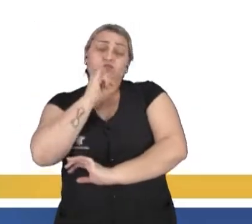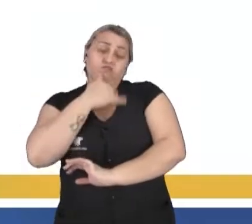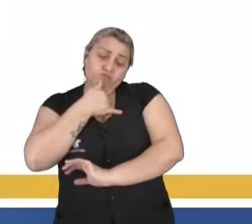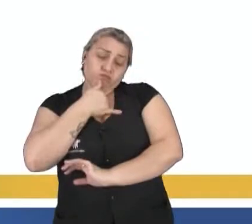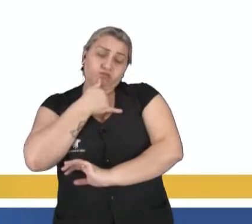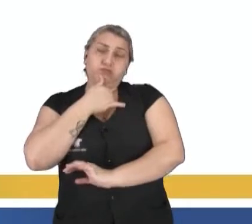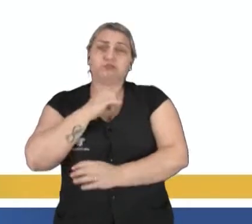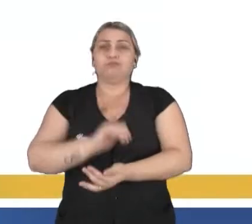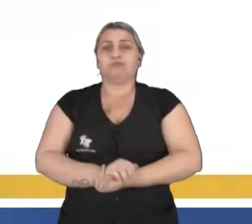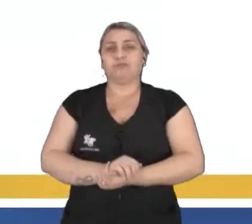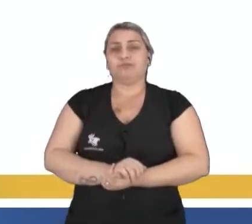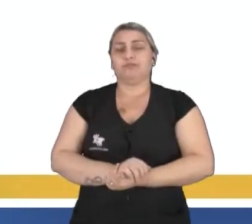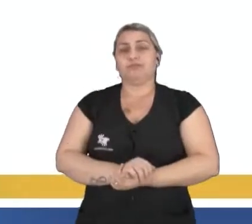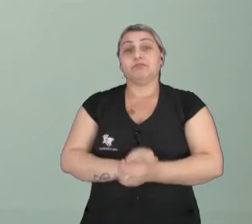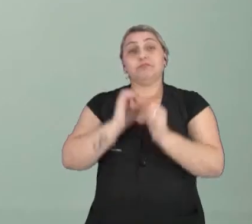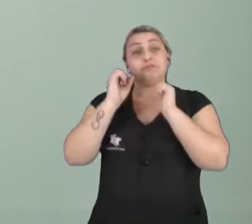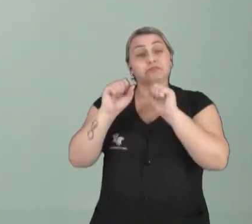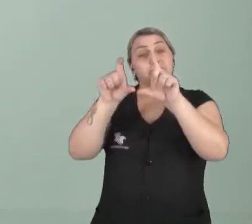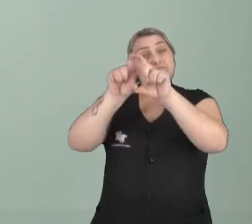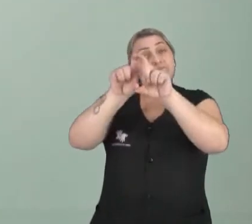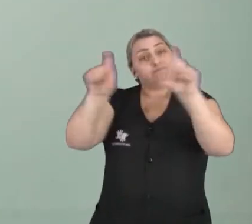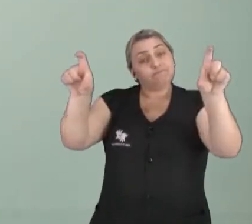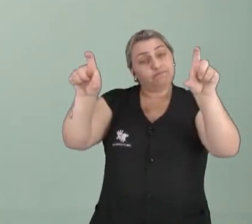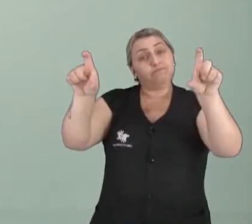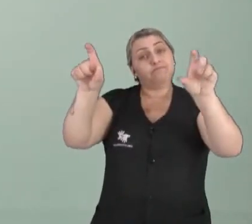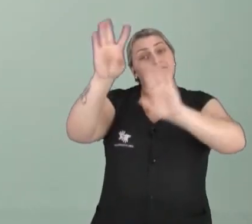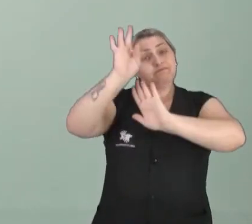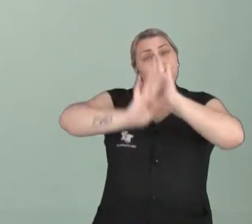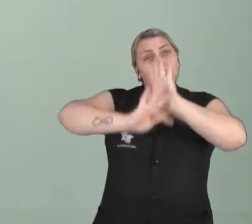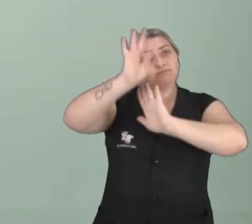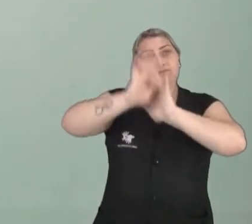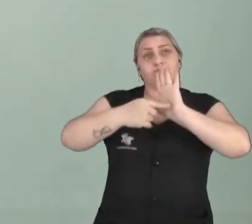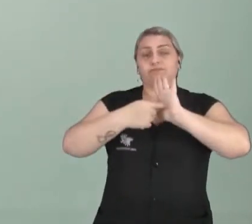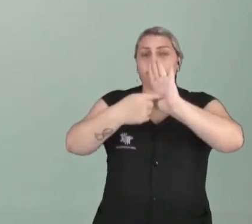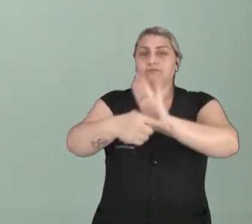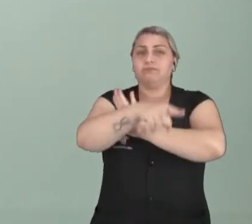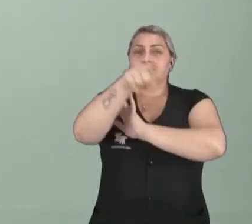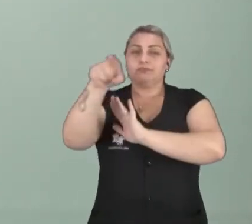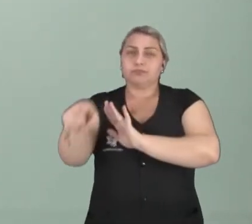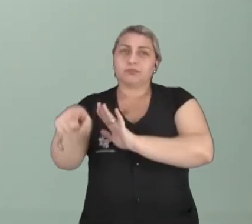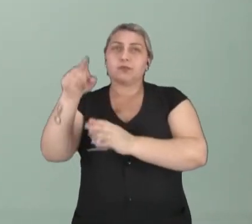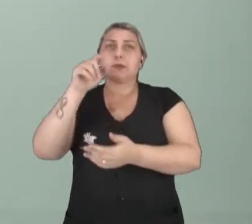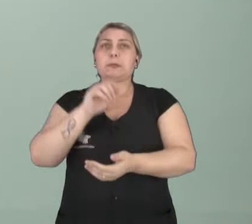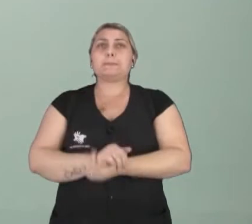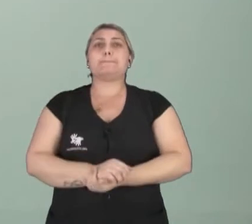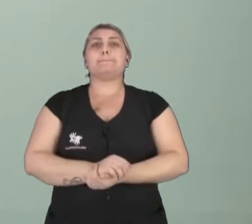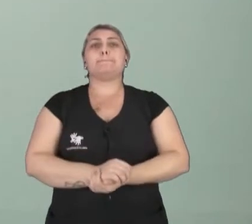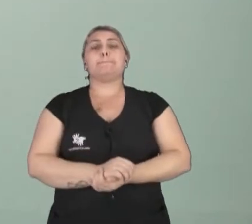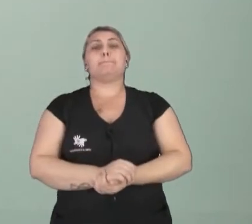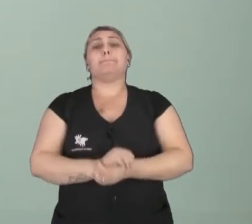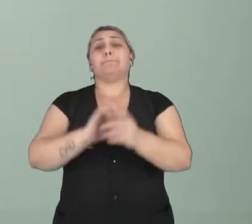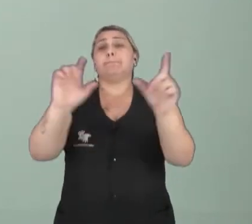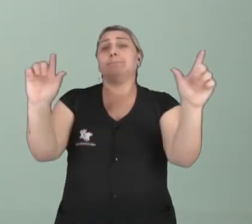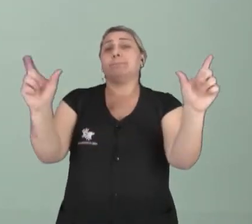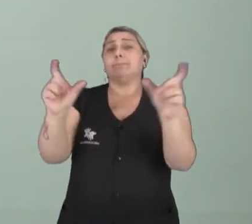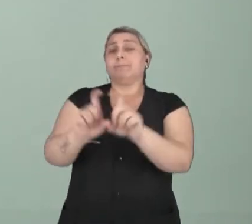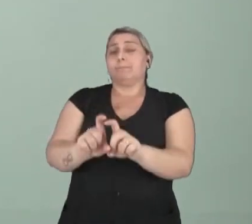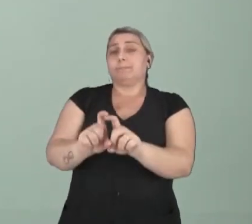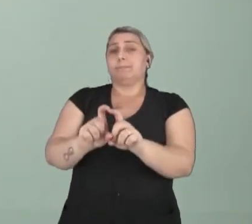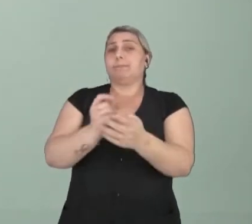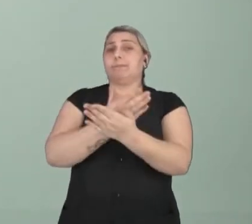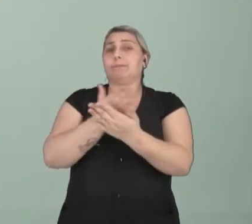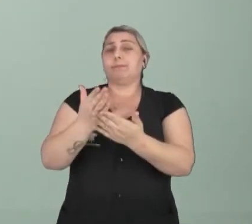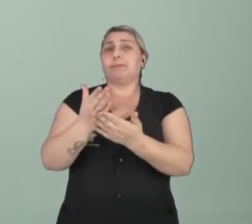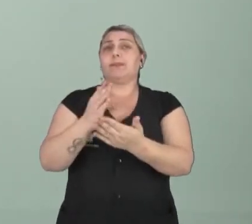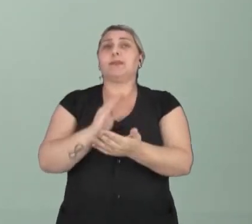triste. Então a gente pegou ali um fragmentozinho, tá? Para mostrar para vocês, para exemplificar isso aí. Pegamos o